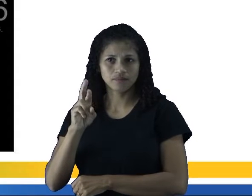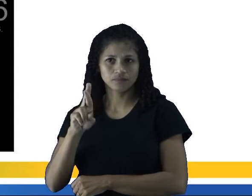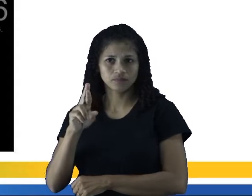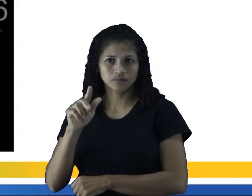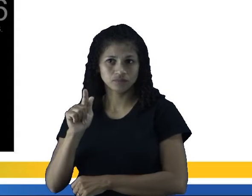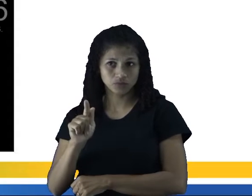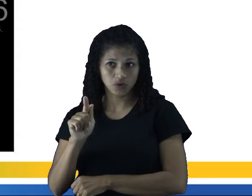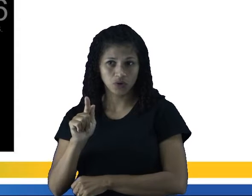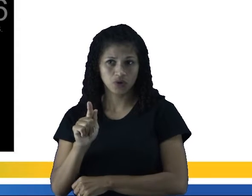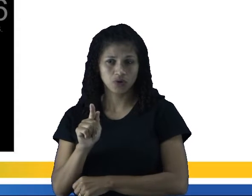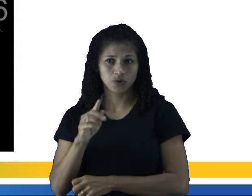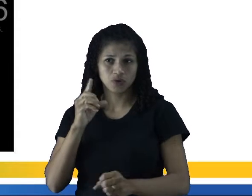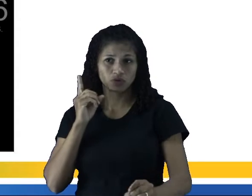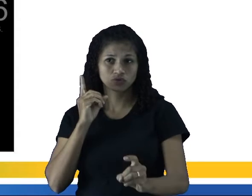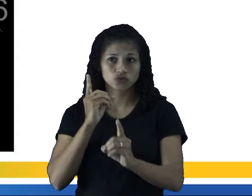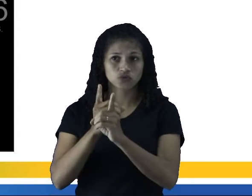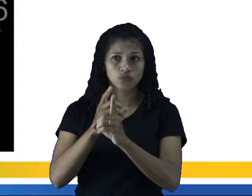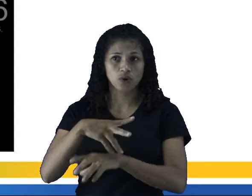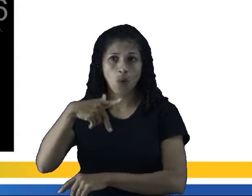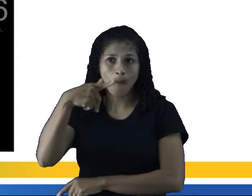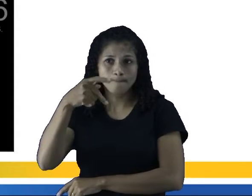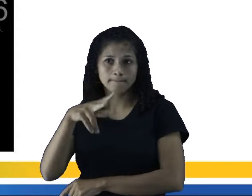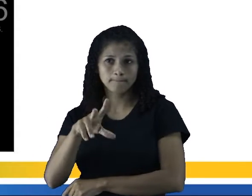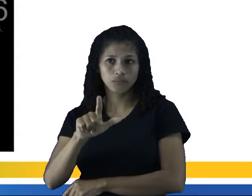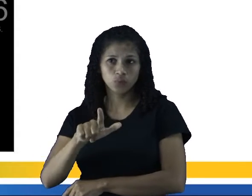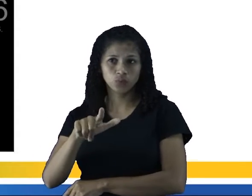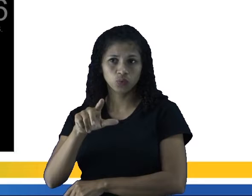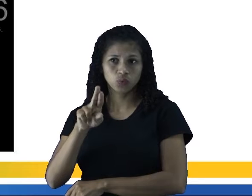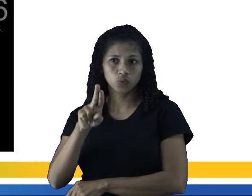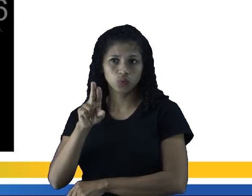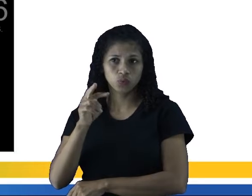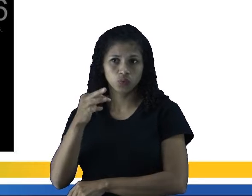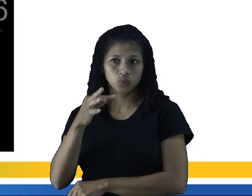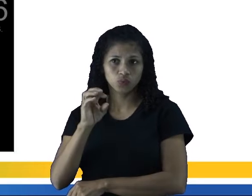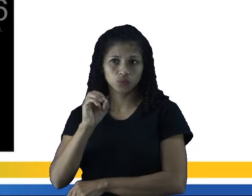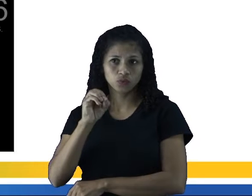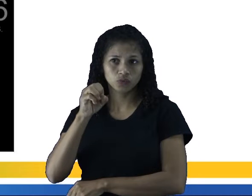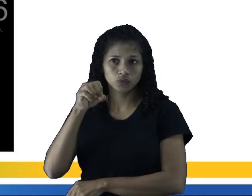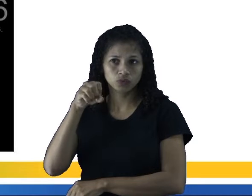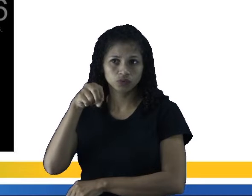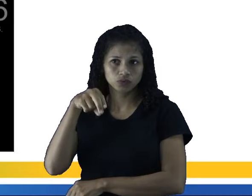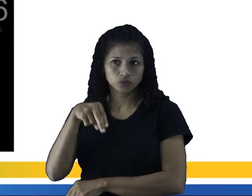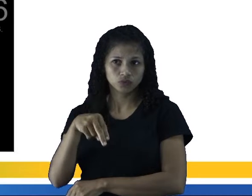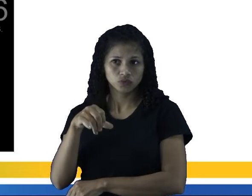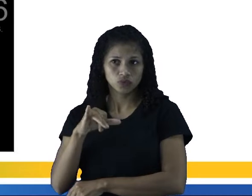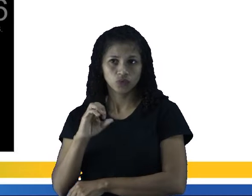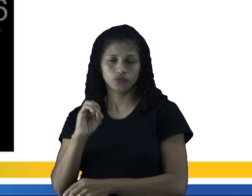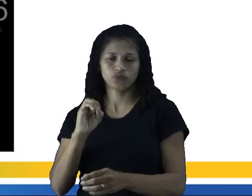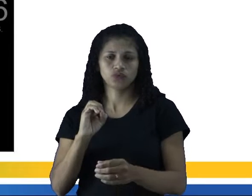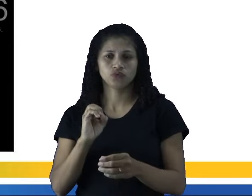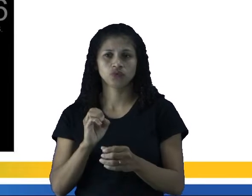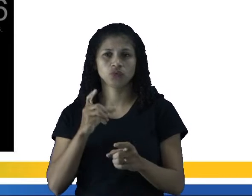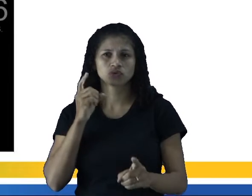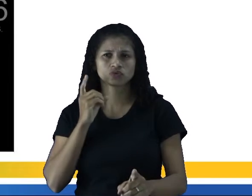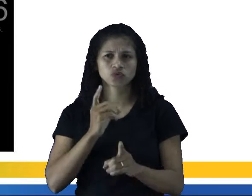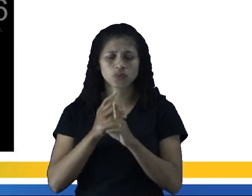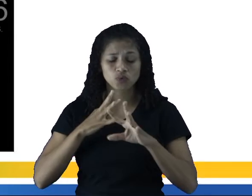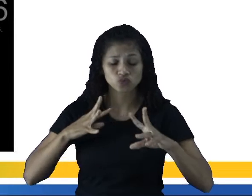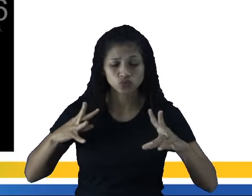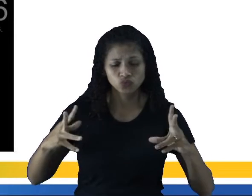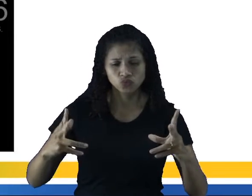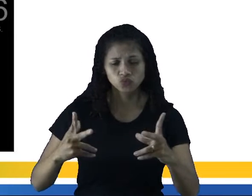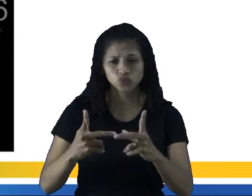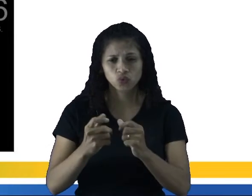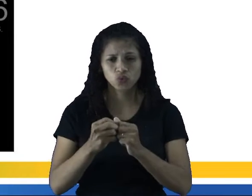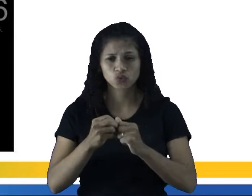ele descobriu o plutônio, né? Um dos elementos radioativos. E ele não só descobriu o plutônio, gente, ele descobriu todos os